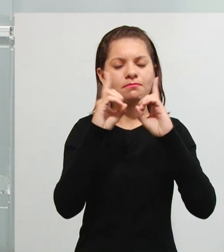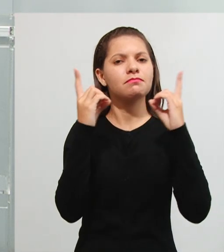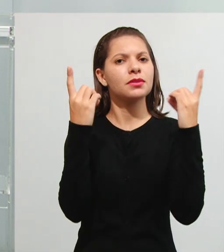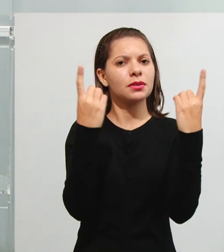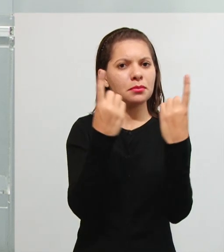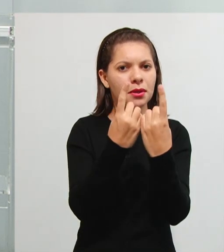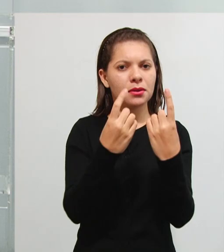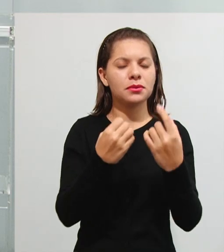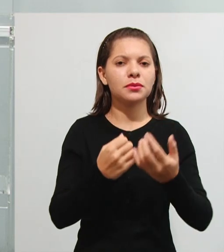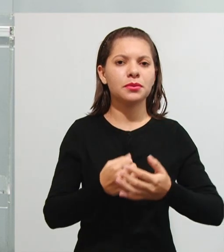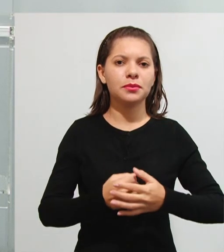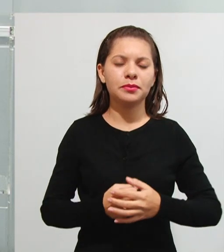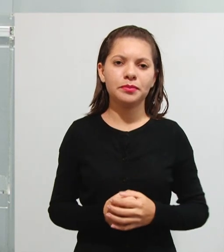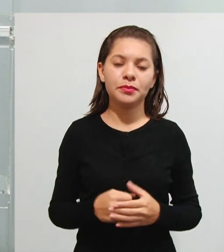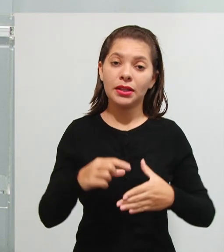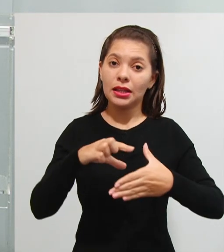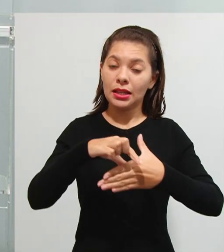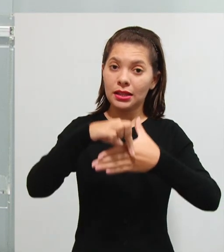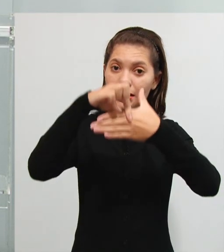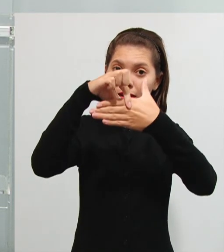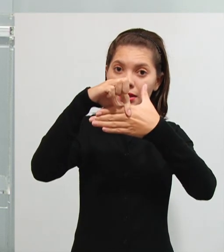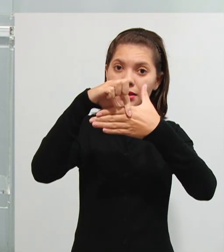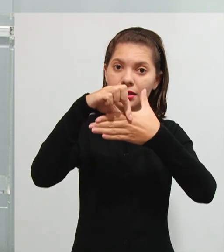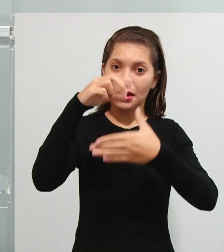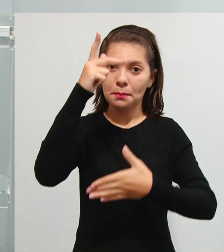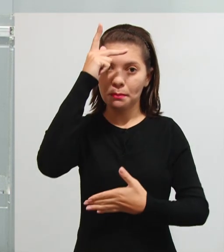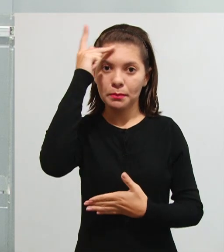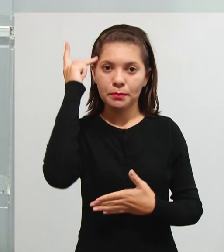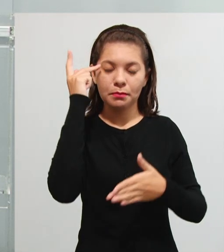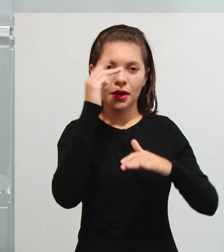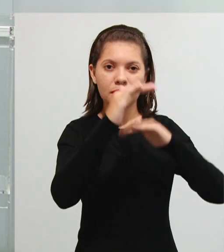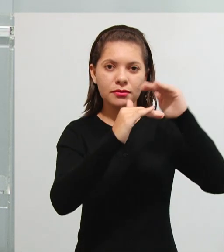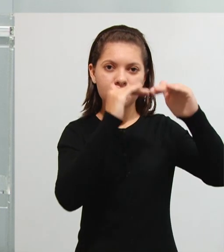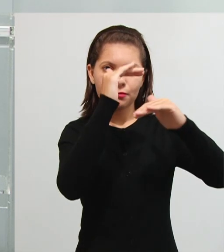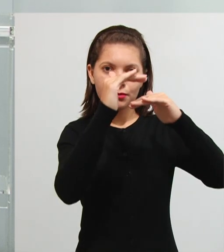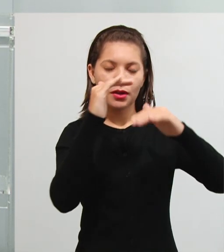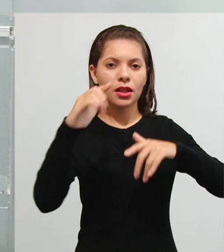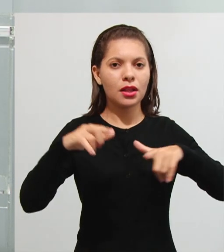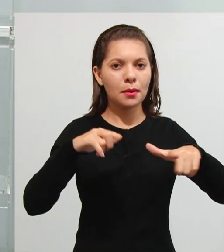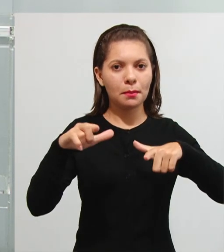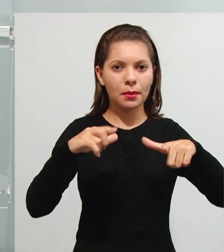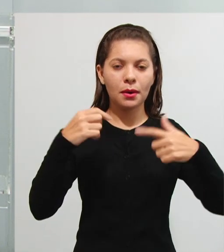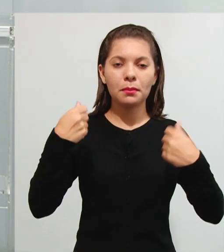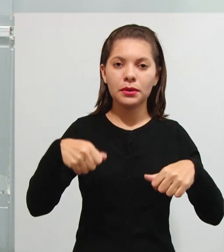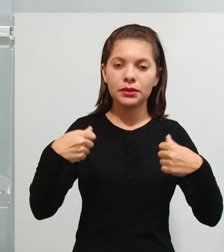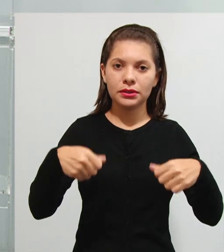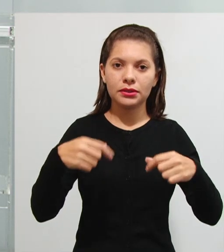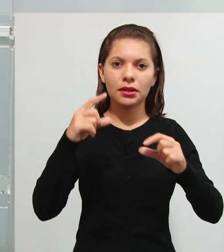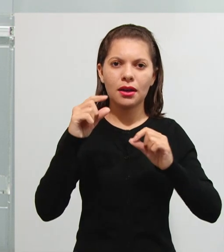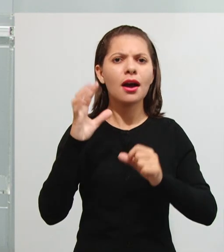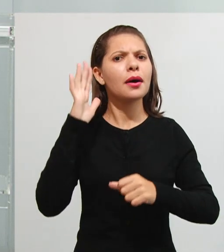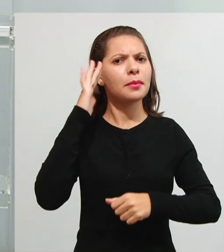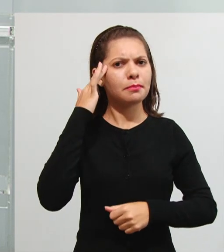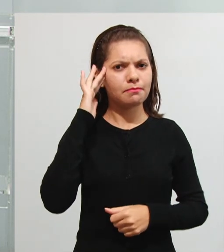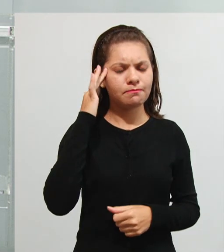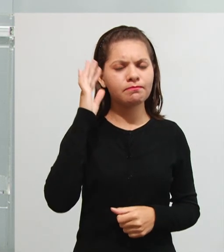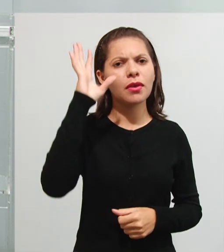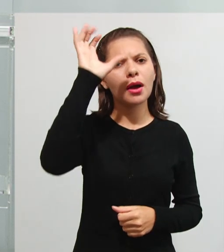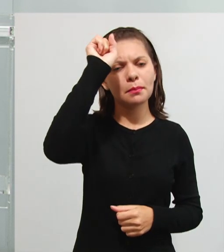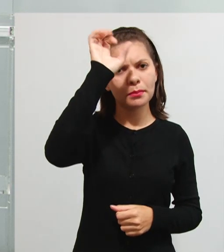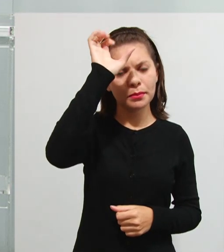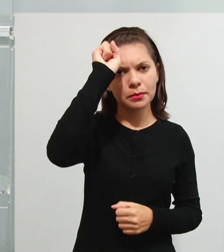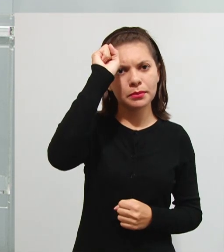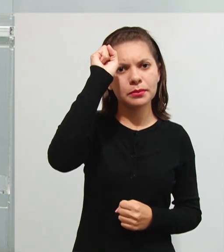né liderar as pessoas para desenvolver outras atividades então nós precisamos aprender né